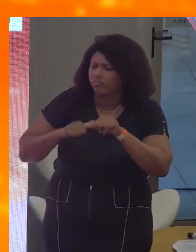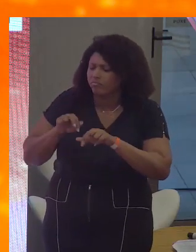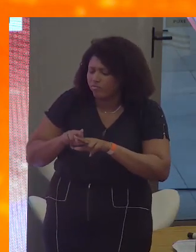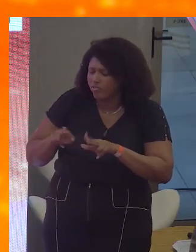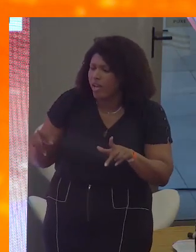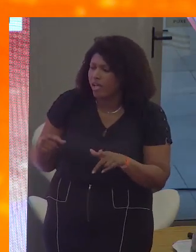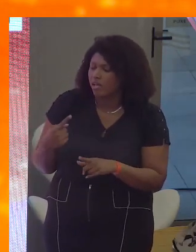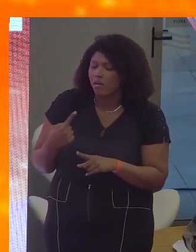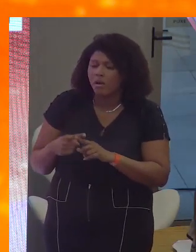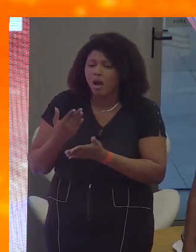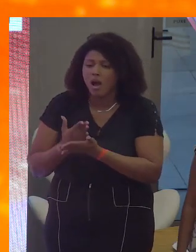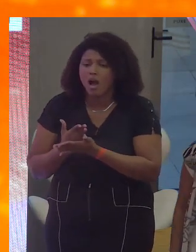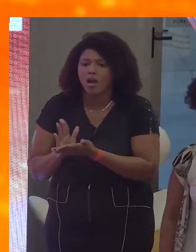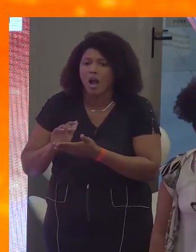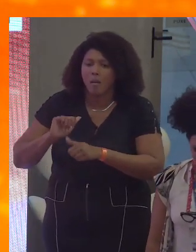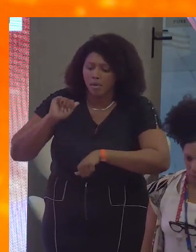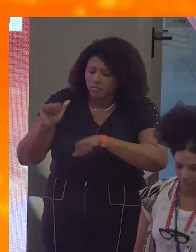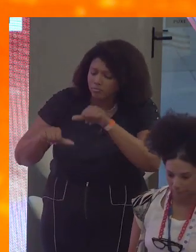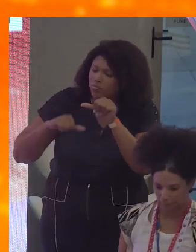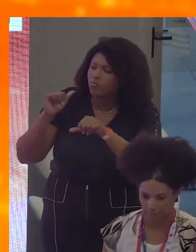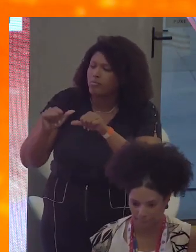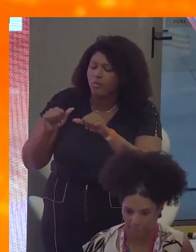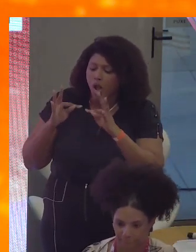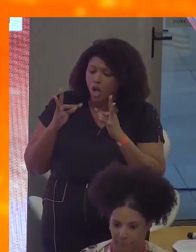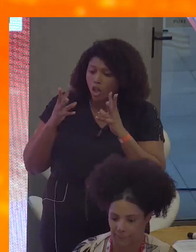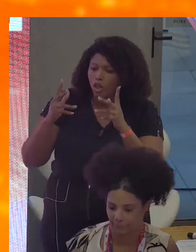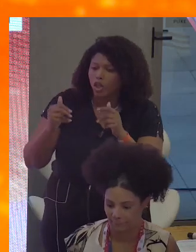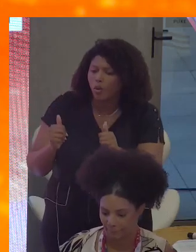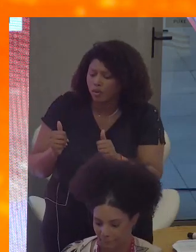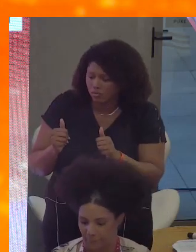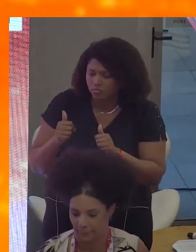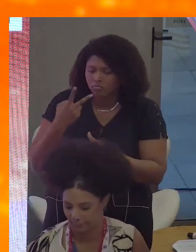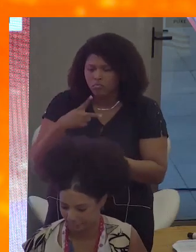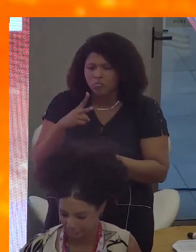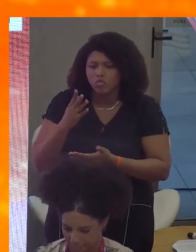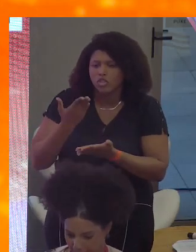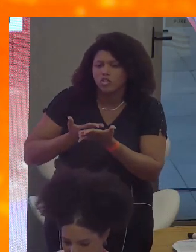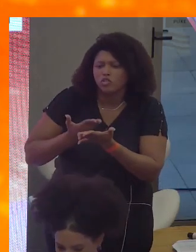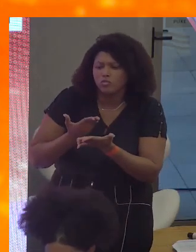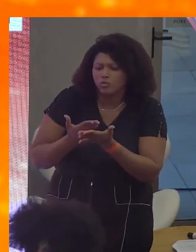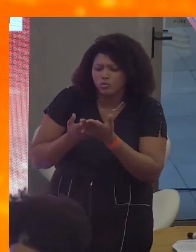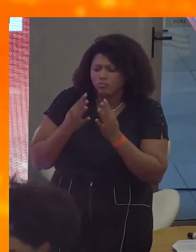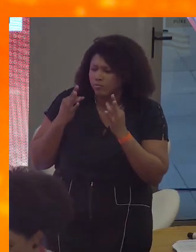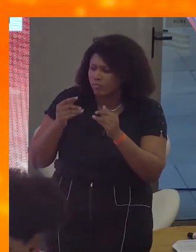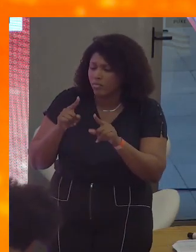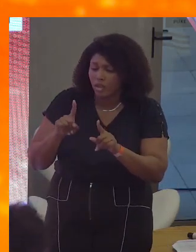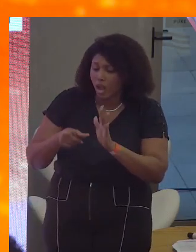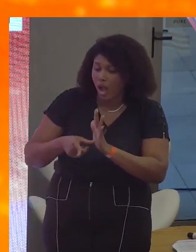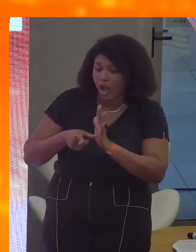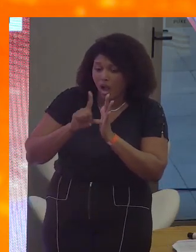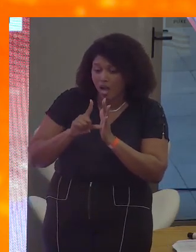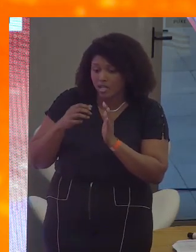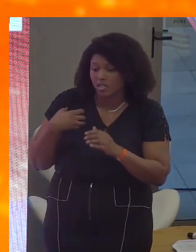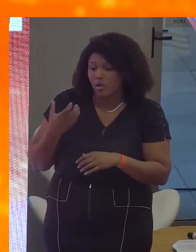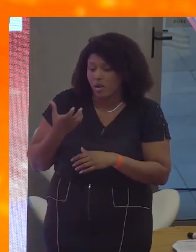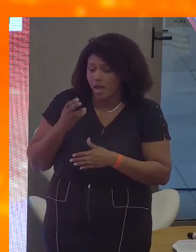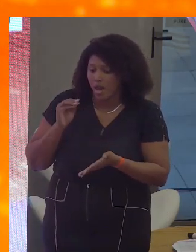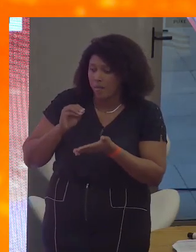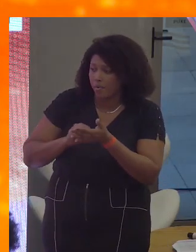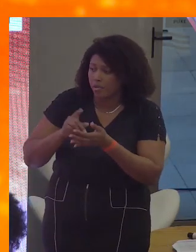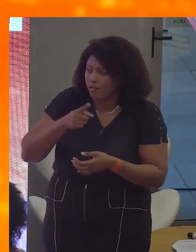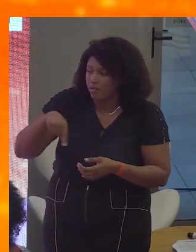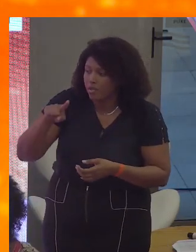ele acaba se transformando em toda a sua tese de estudo. Então, antes de mais nada, eu quero colocar para vocês que eu não tenho